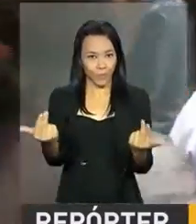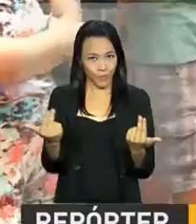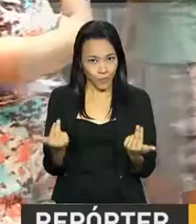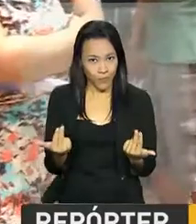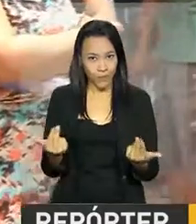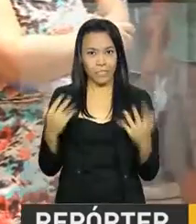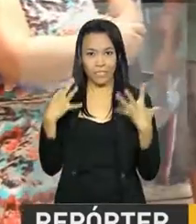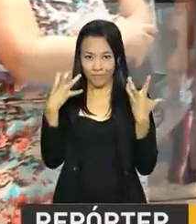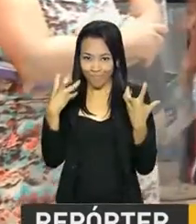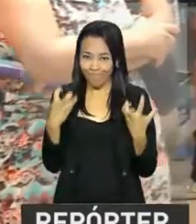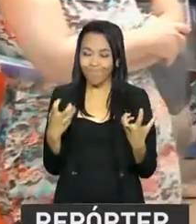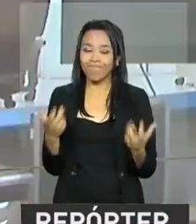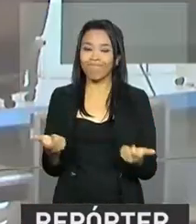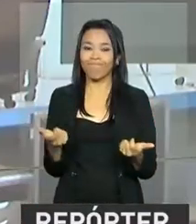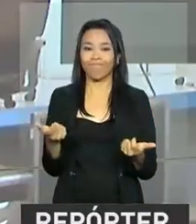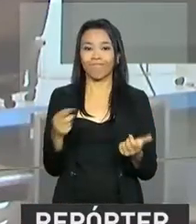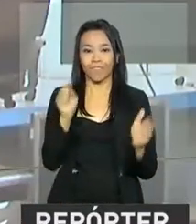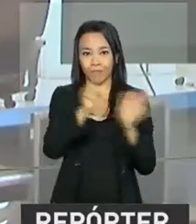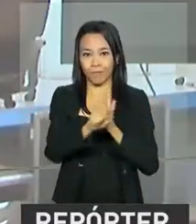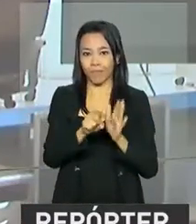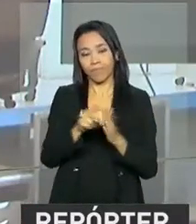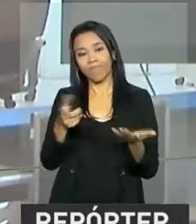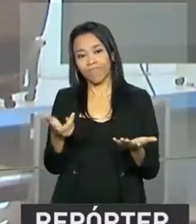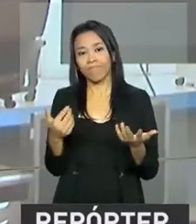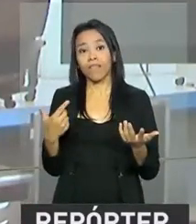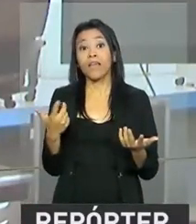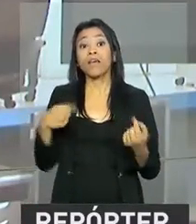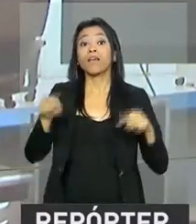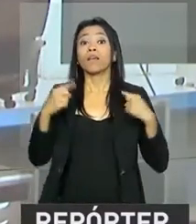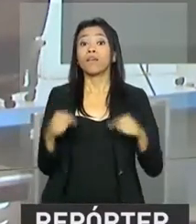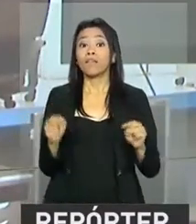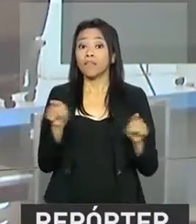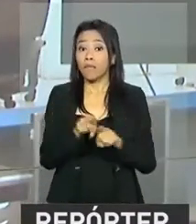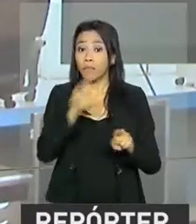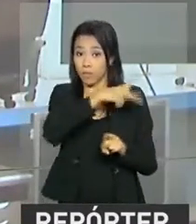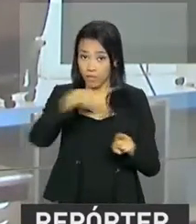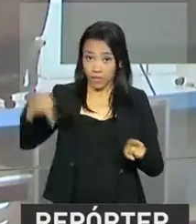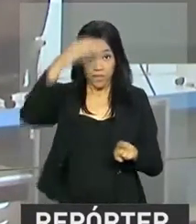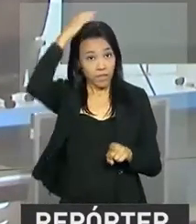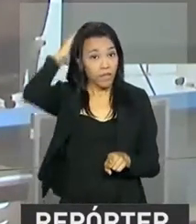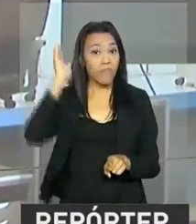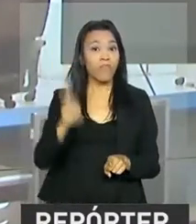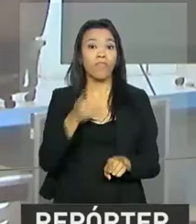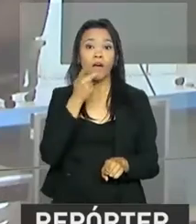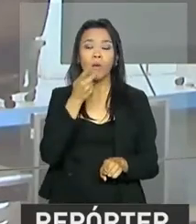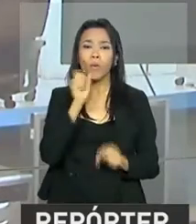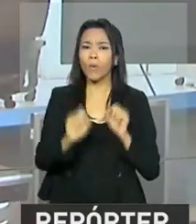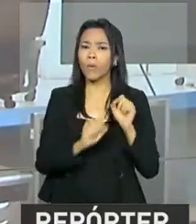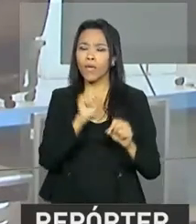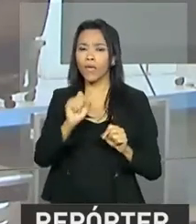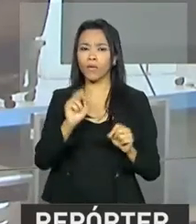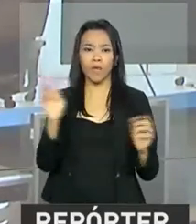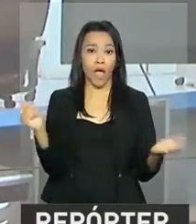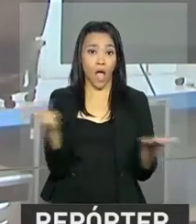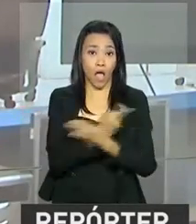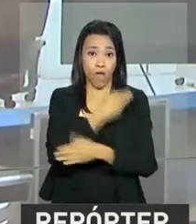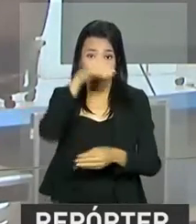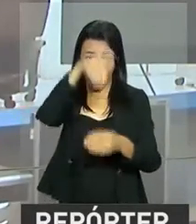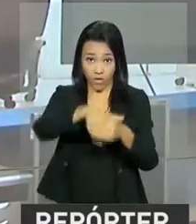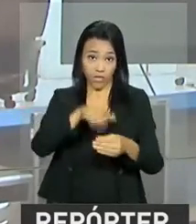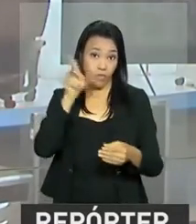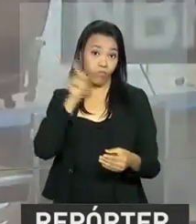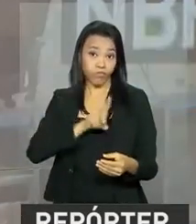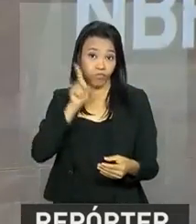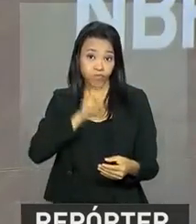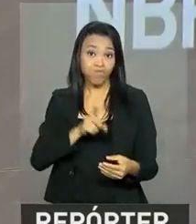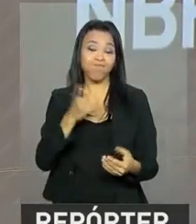isonomia do exame. E o presidente Michel Temer comentou o resultado das eleições nos Estados Unidos. A repórter